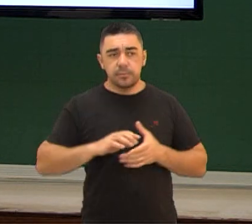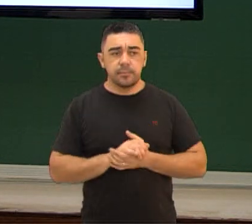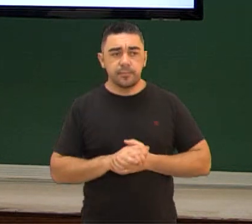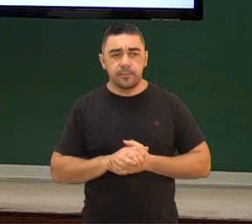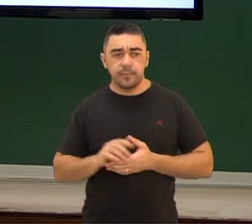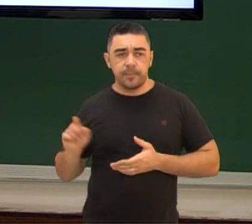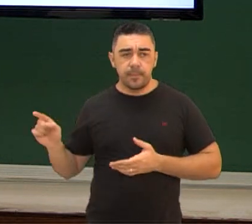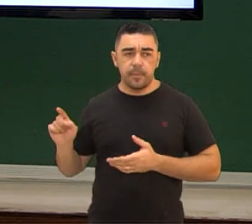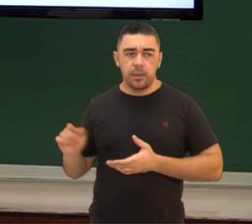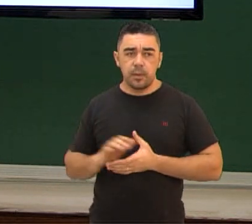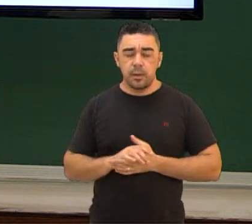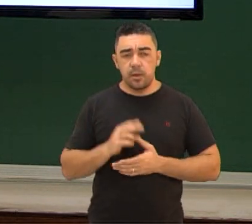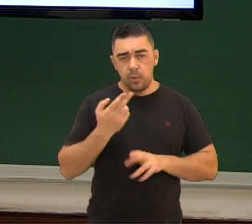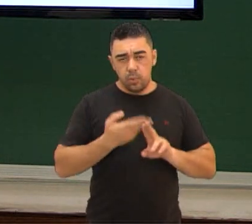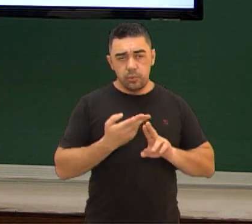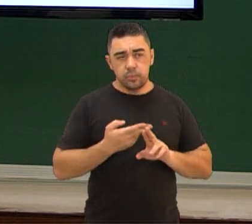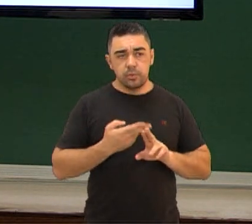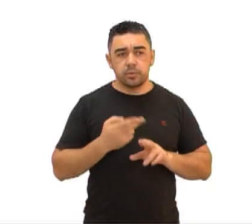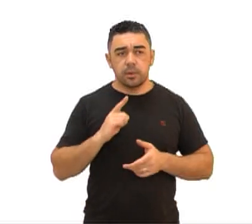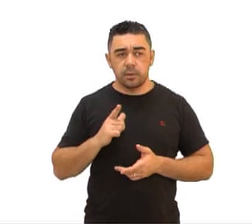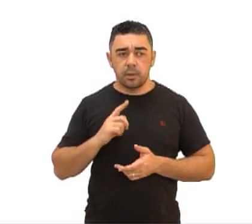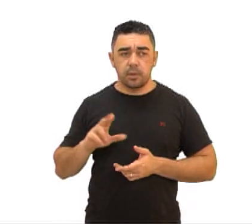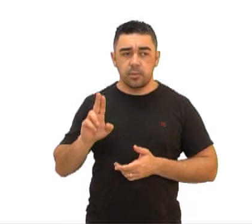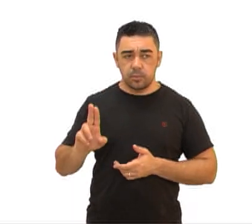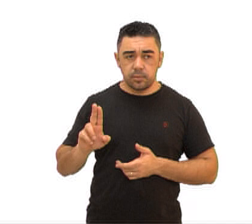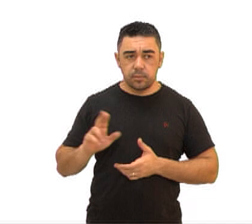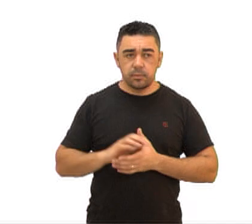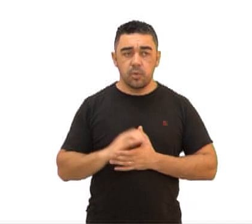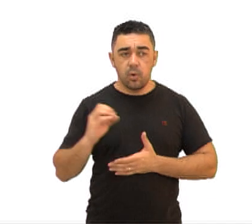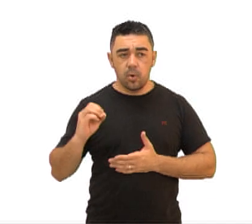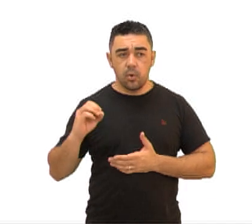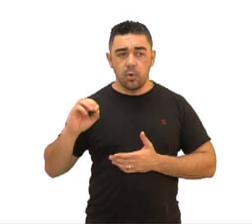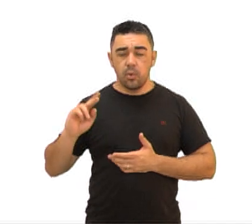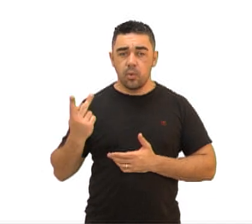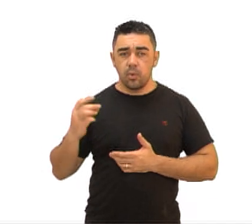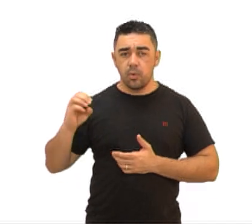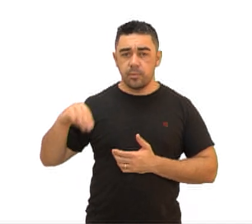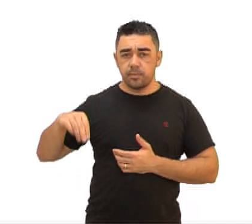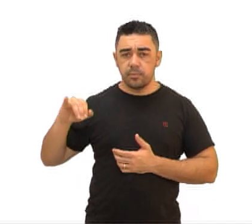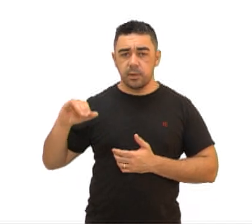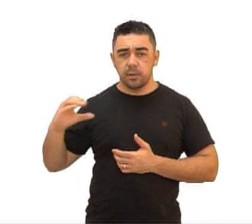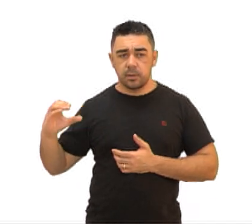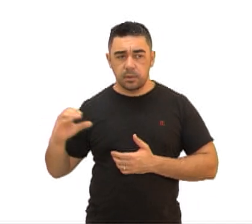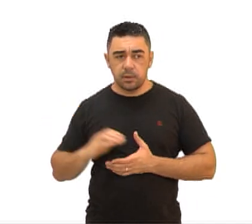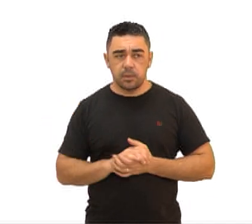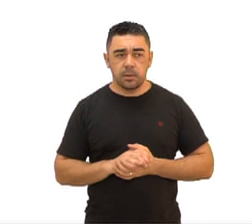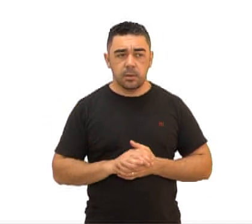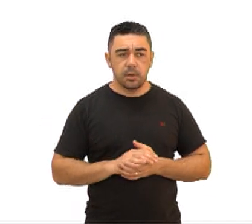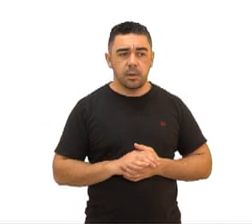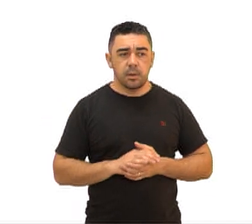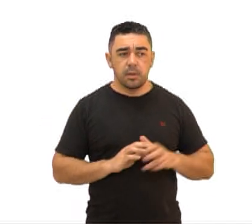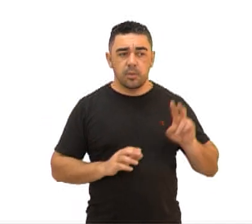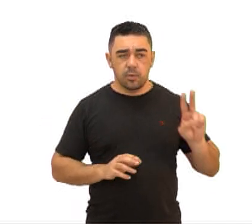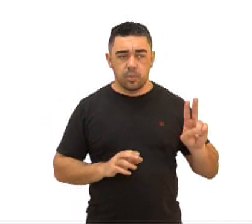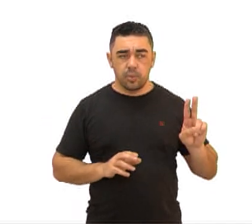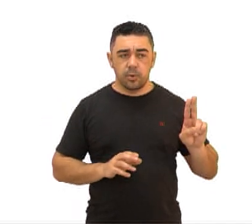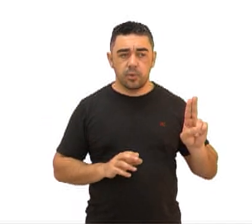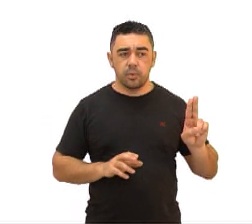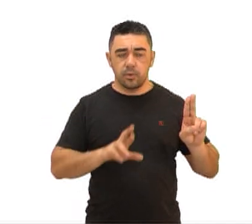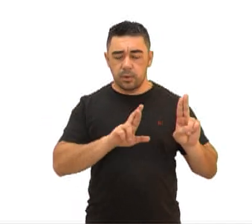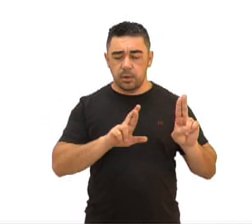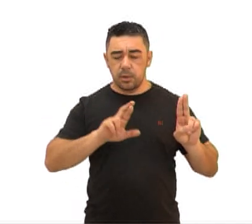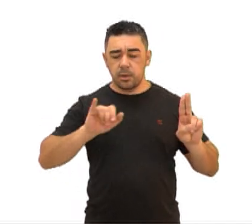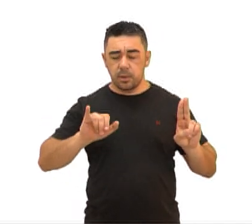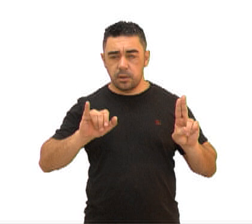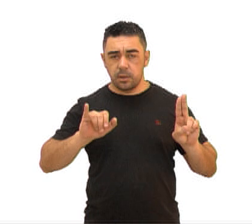resistência elétrica é o Ohm, não vai esquecer disso. E a primeira lei de Ohm é URI, né? Tensão é igual a resistência vezes